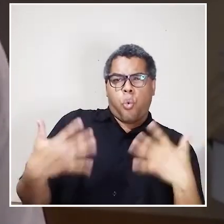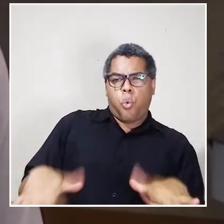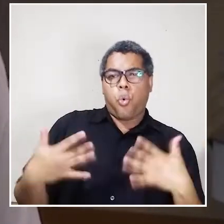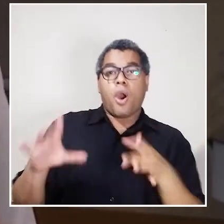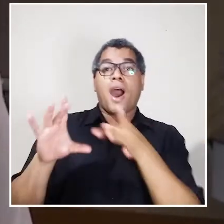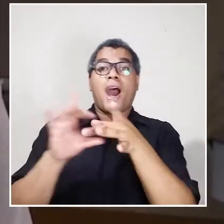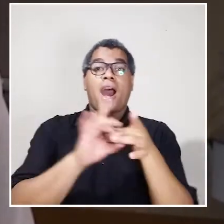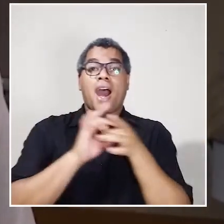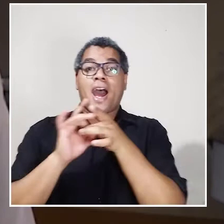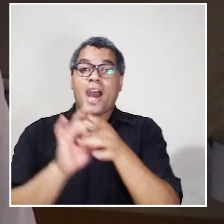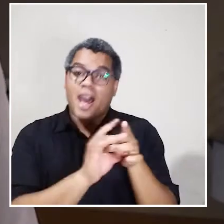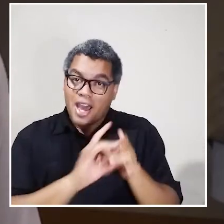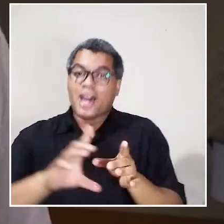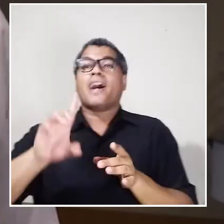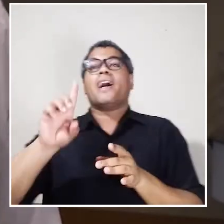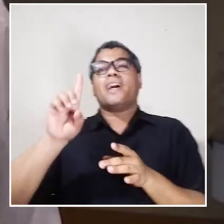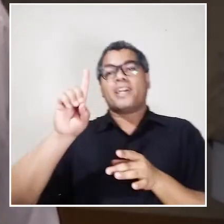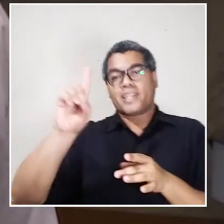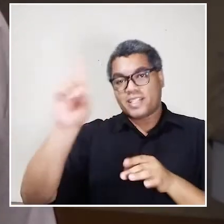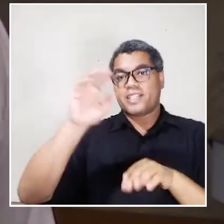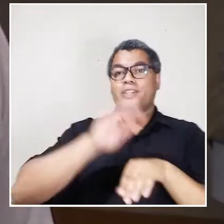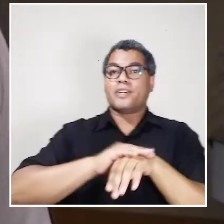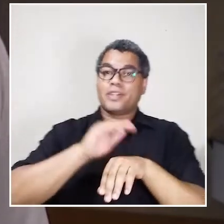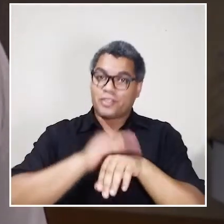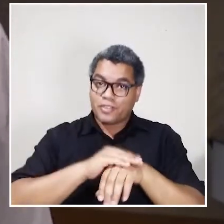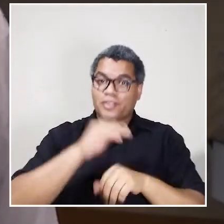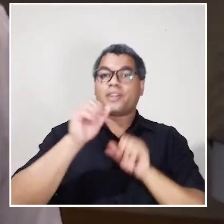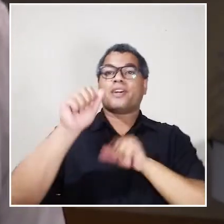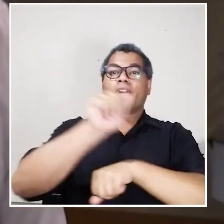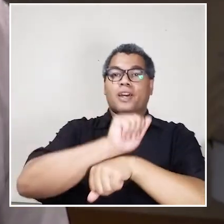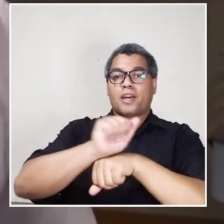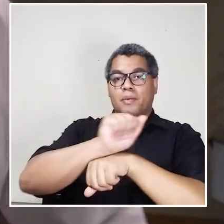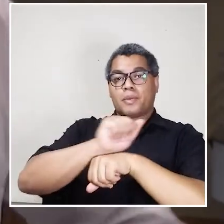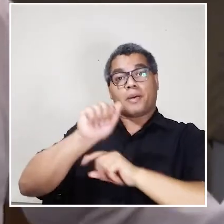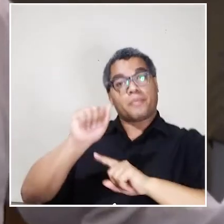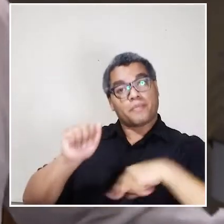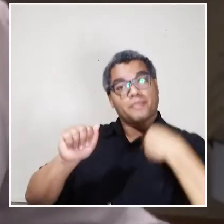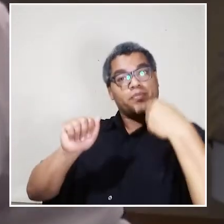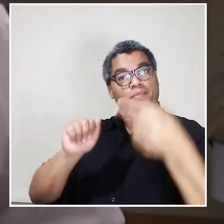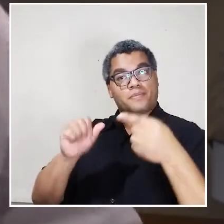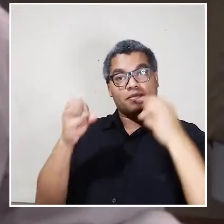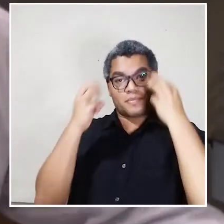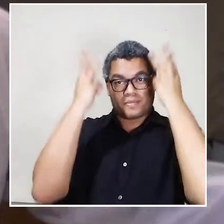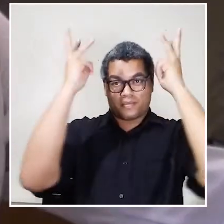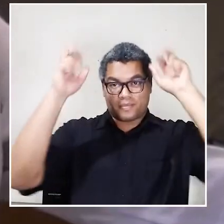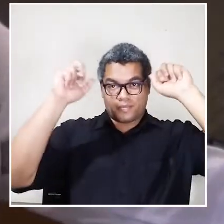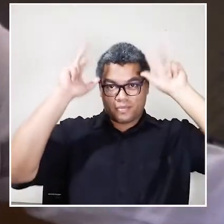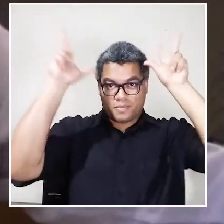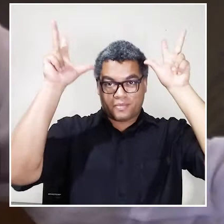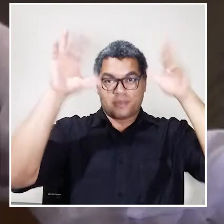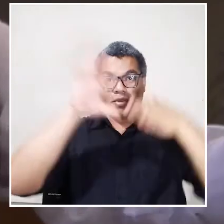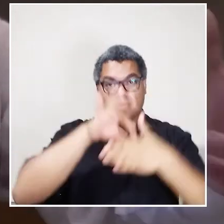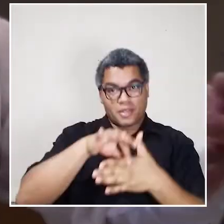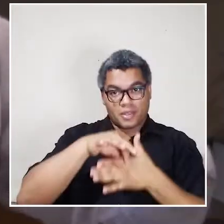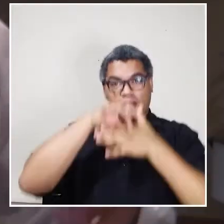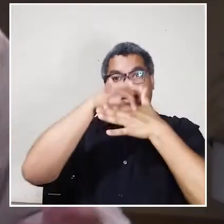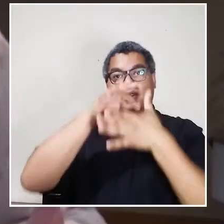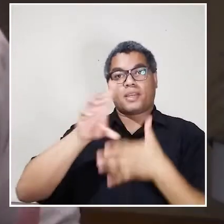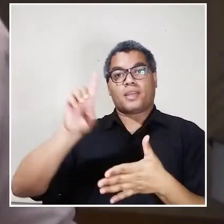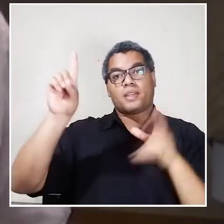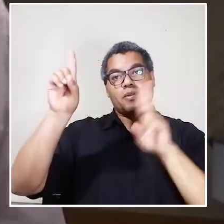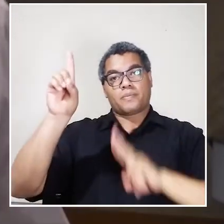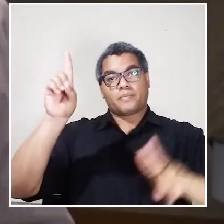A aliança proposta a Abraão é ratificada com Moisés, líder que o Senhor levanta para tirar Israel do Egito,